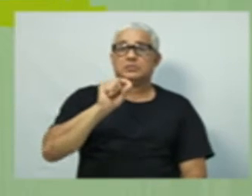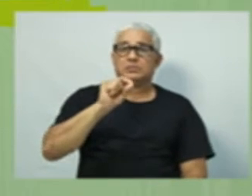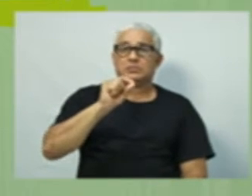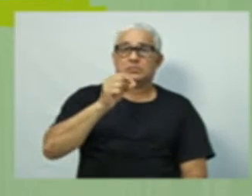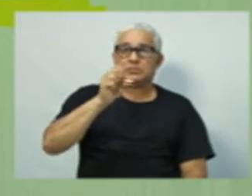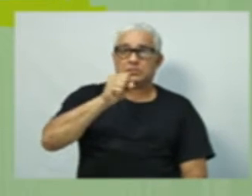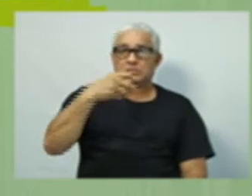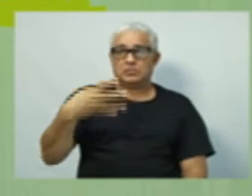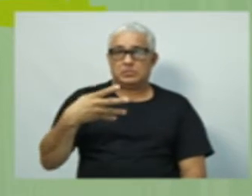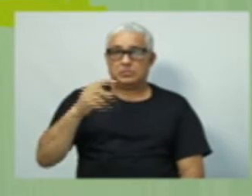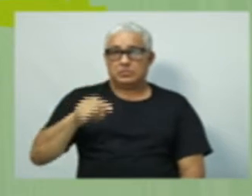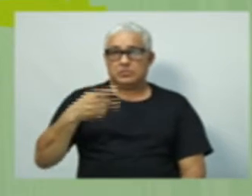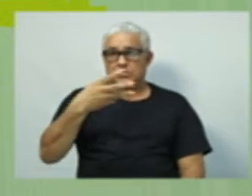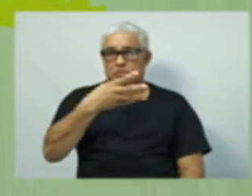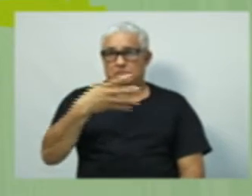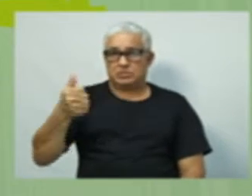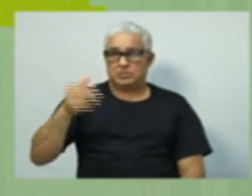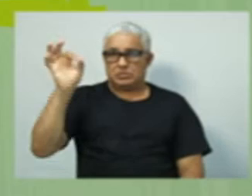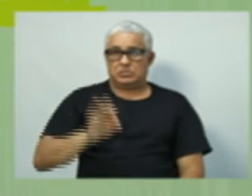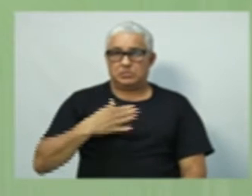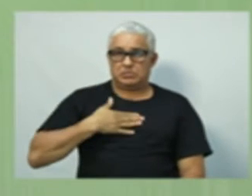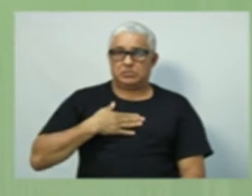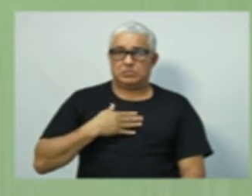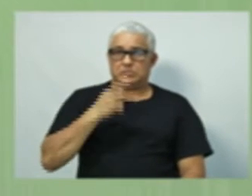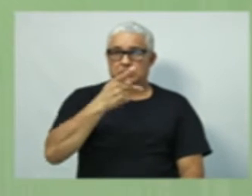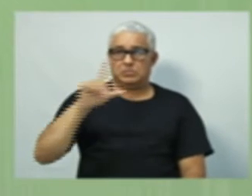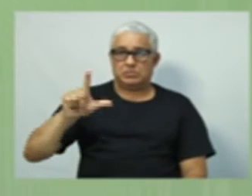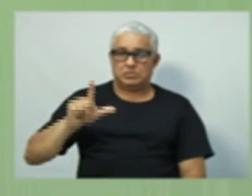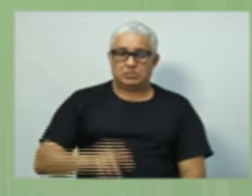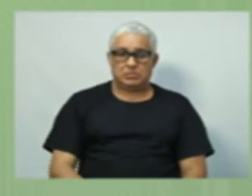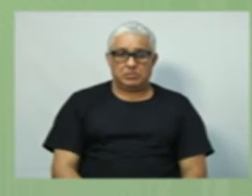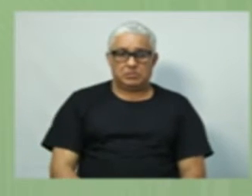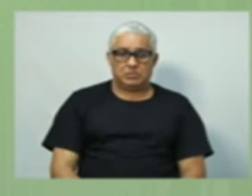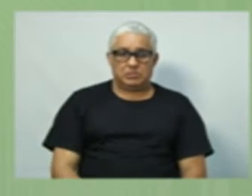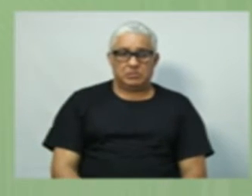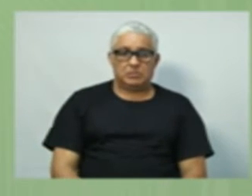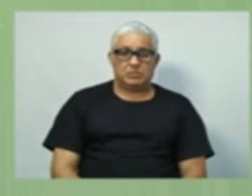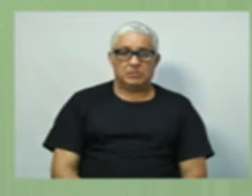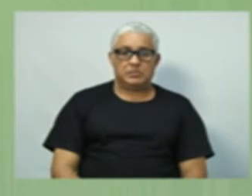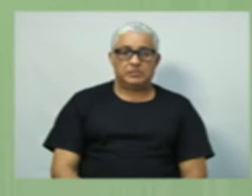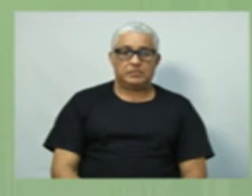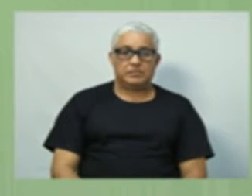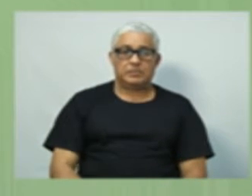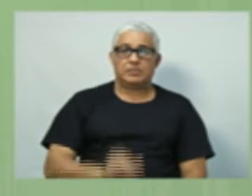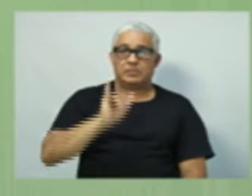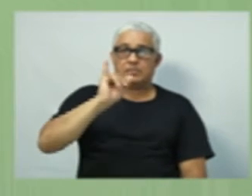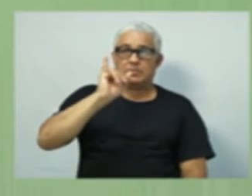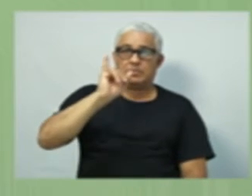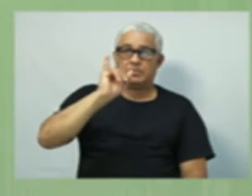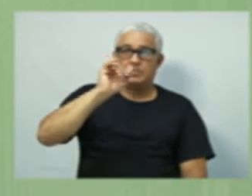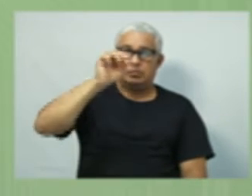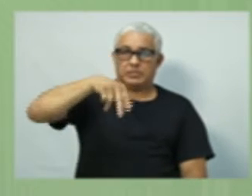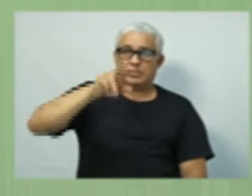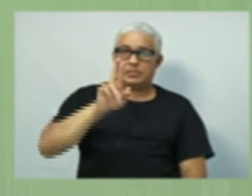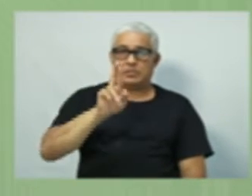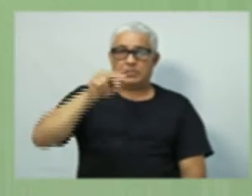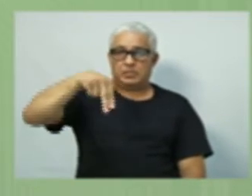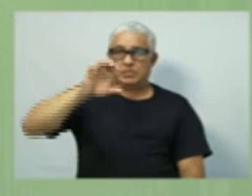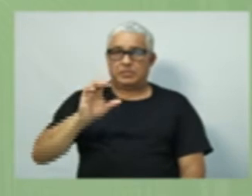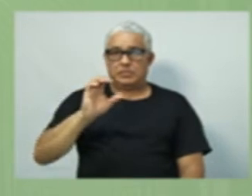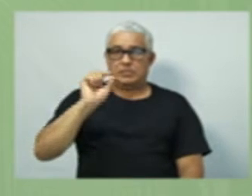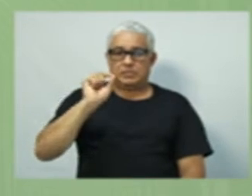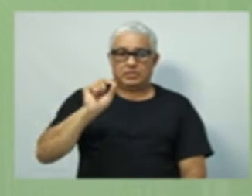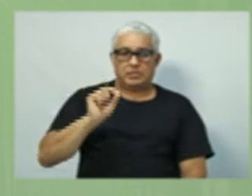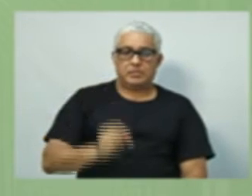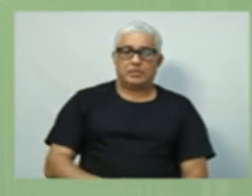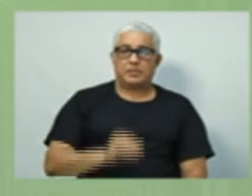31% do meu patrimônio lhe toque e mobilização dos recursos não correntes então vai ser